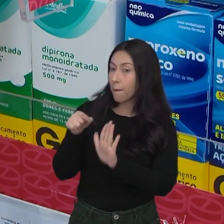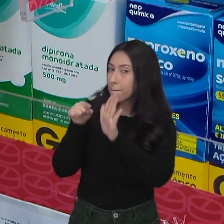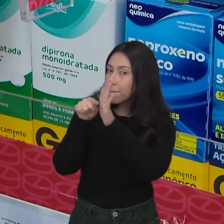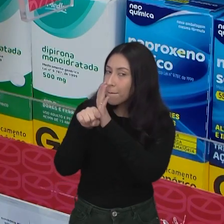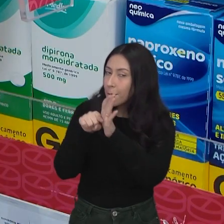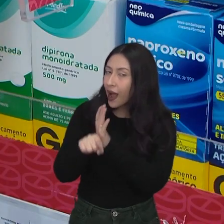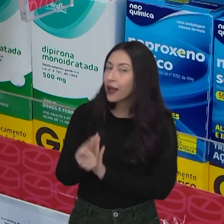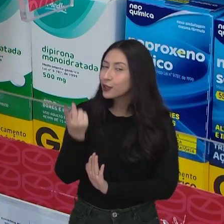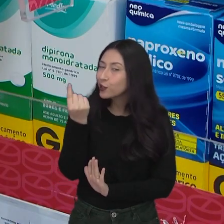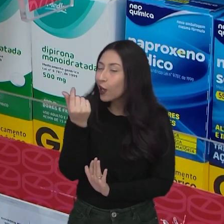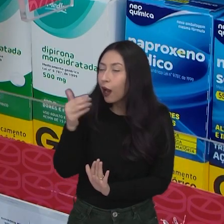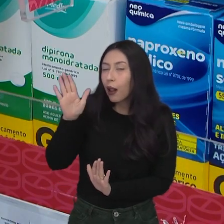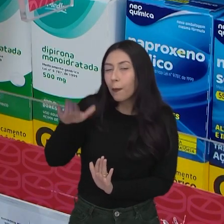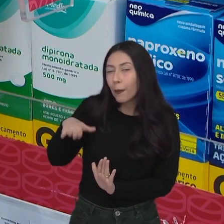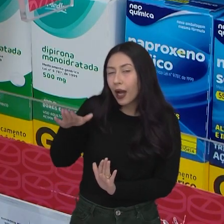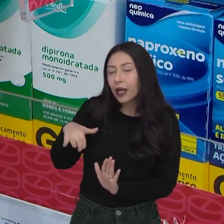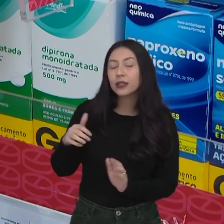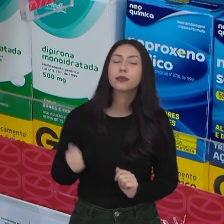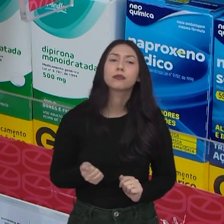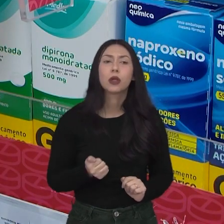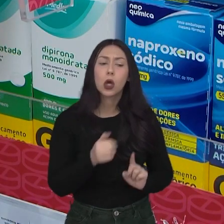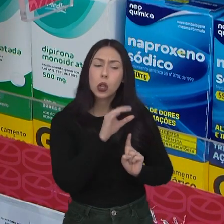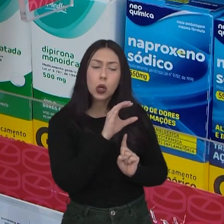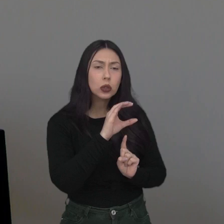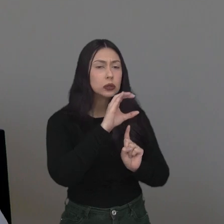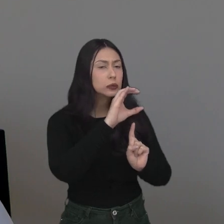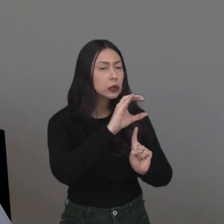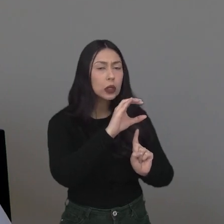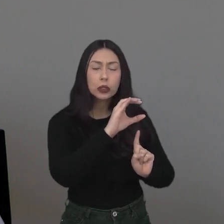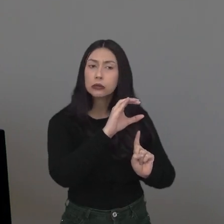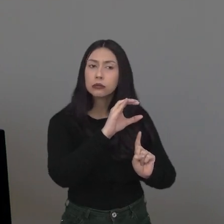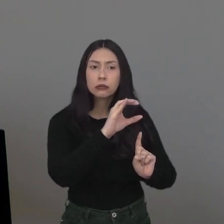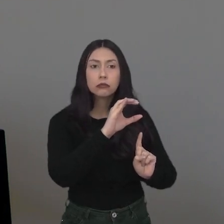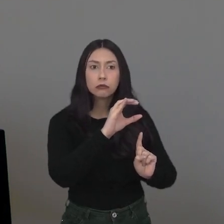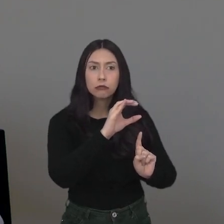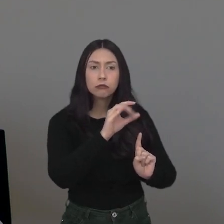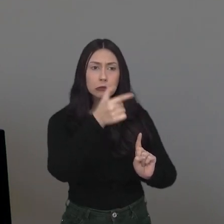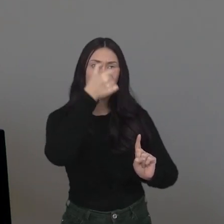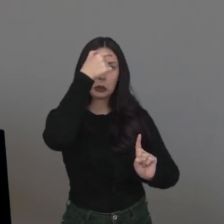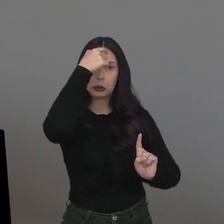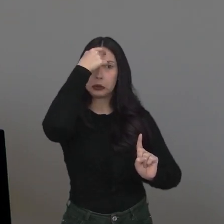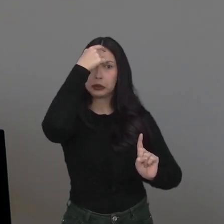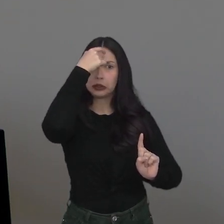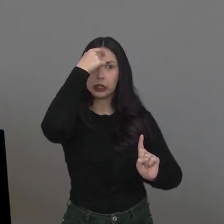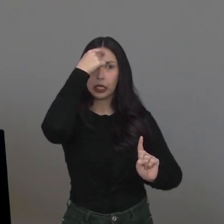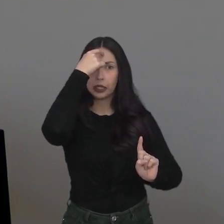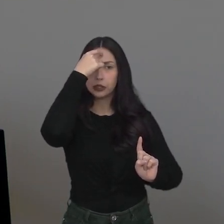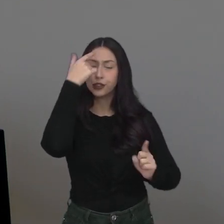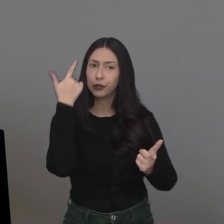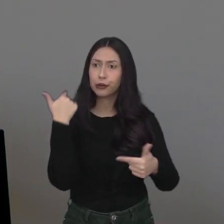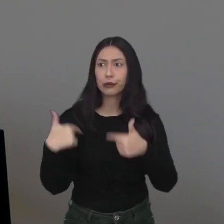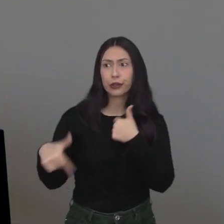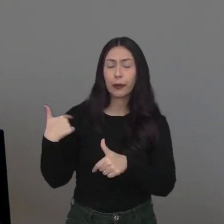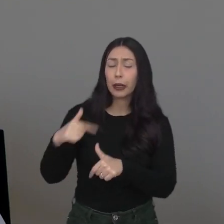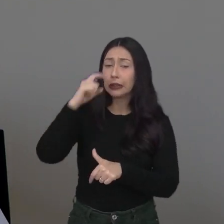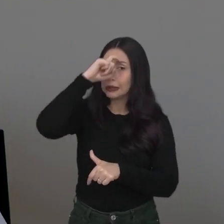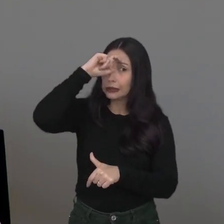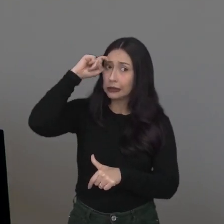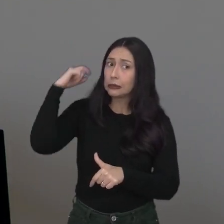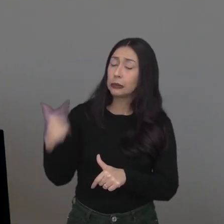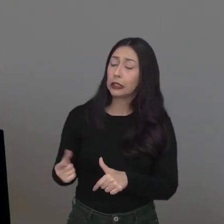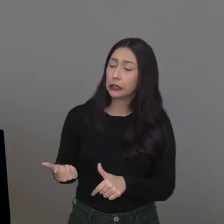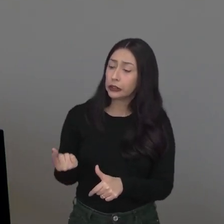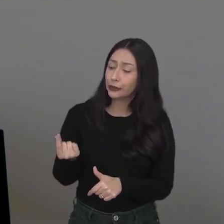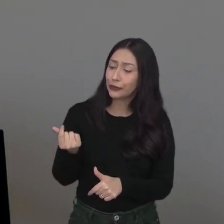preços para poder economizar, independente da sua escolha. Um consumidor, acho que qualquer pessoa de bom senso, que preza pelo seu